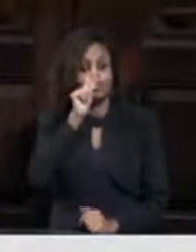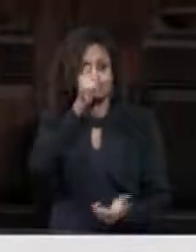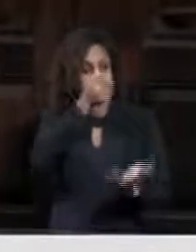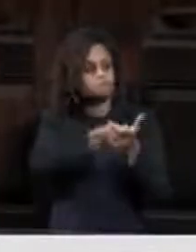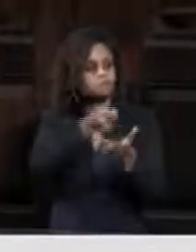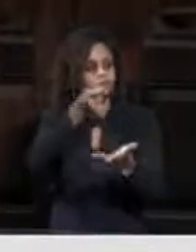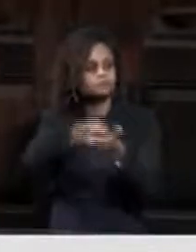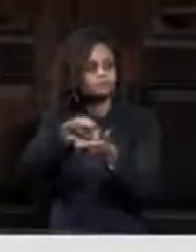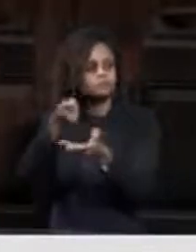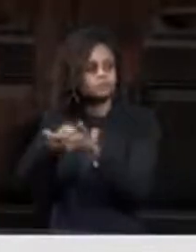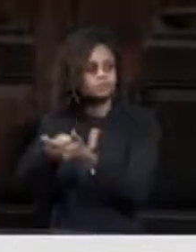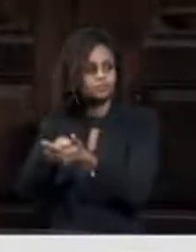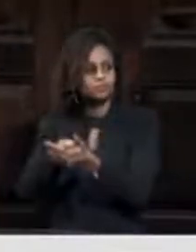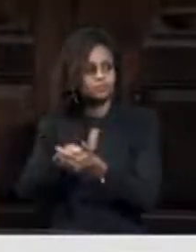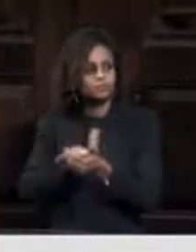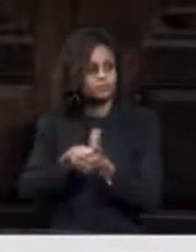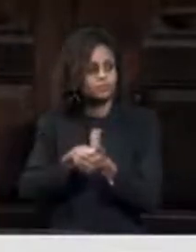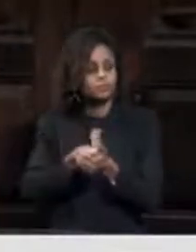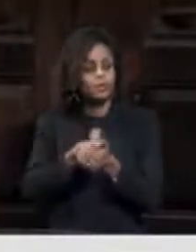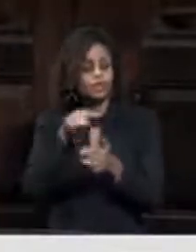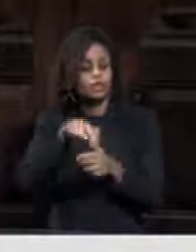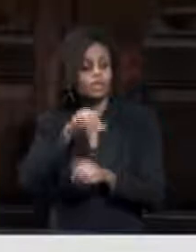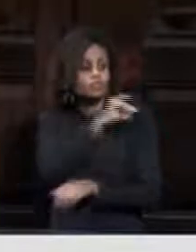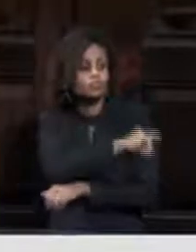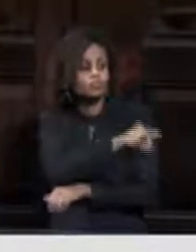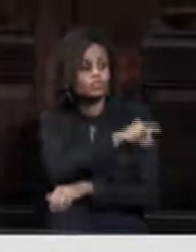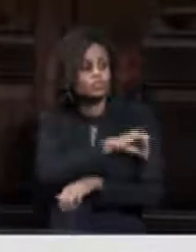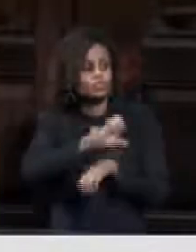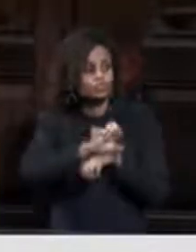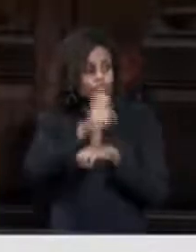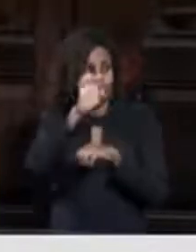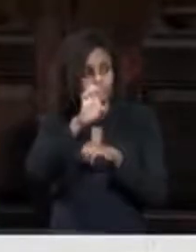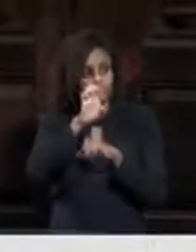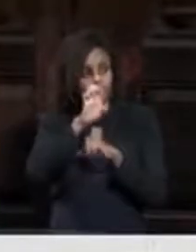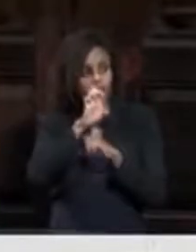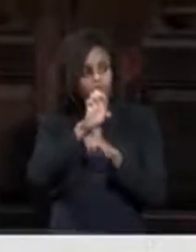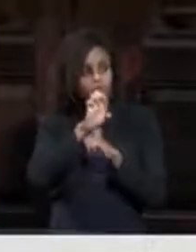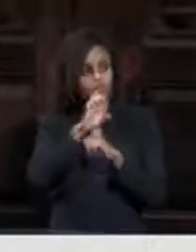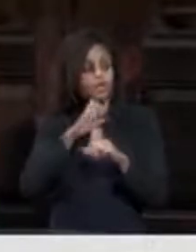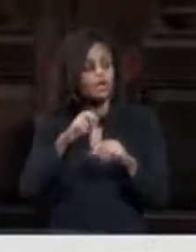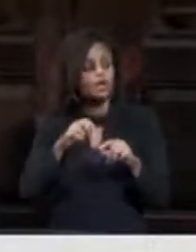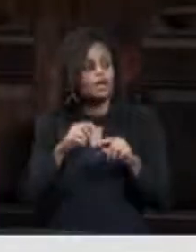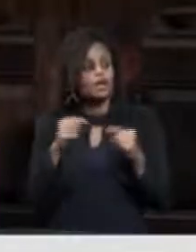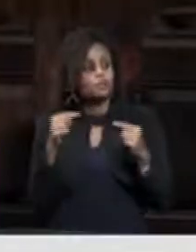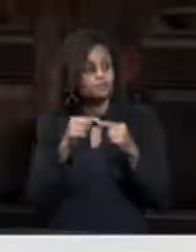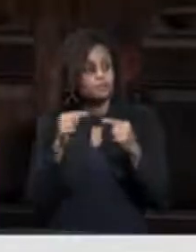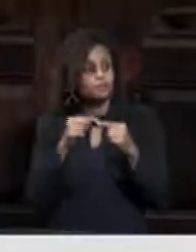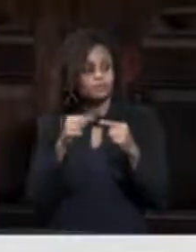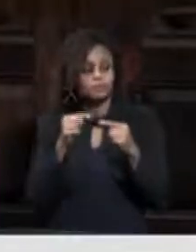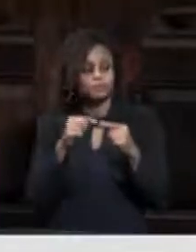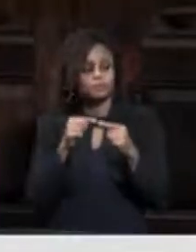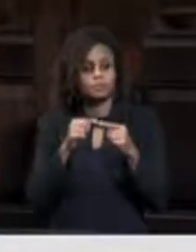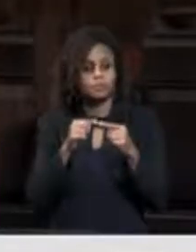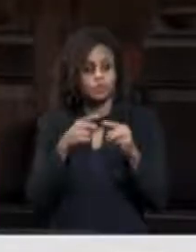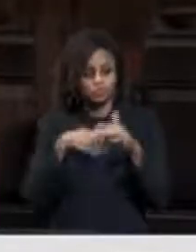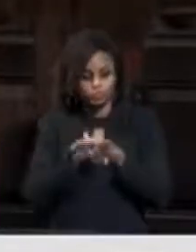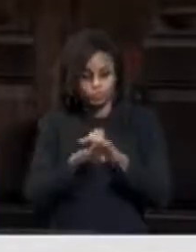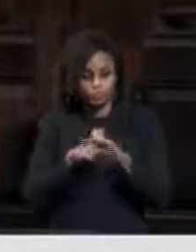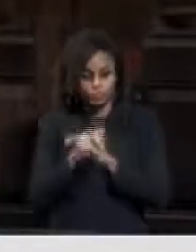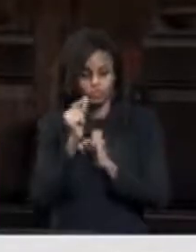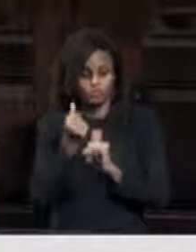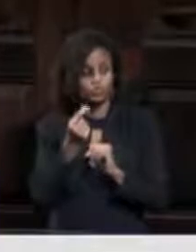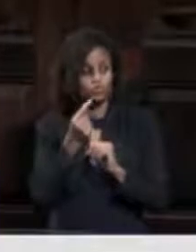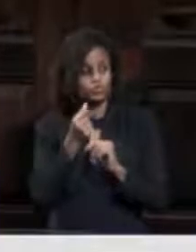pagamentos feitos pelo Estado através do Fundo Estadual de Transporte para a